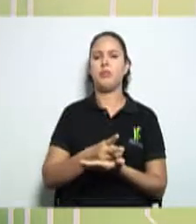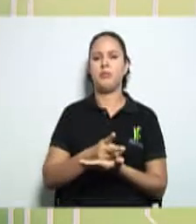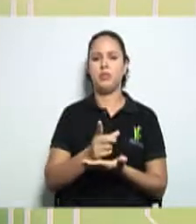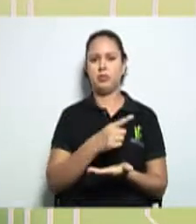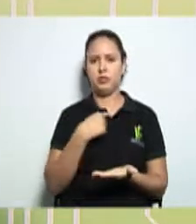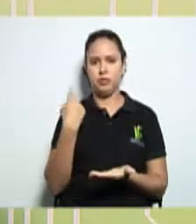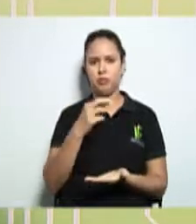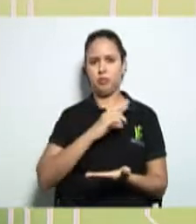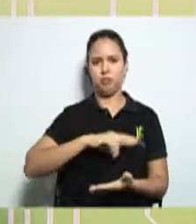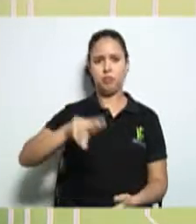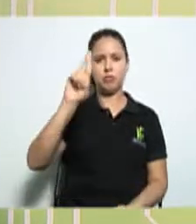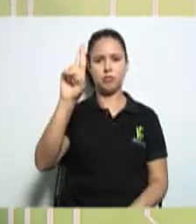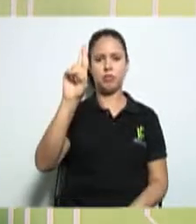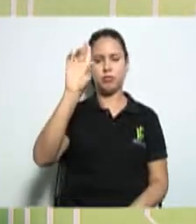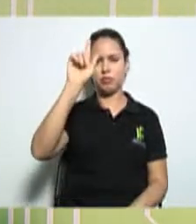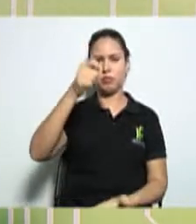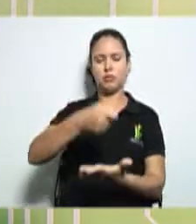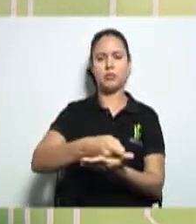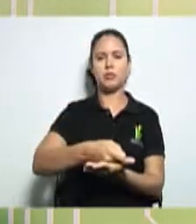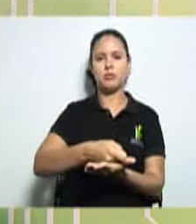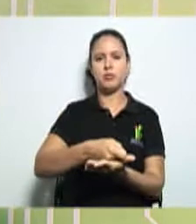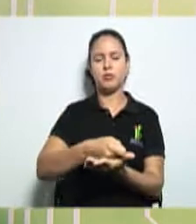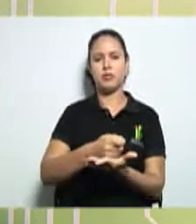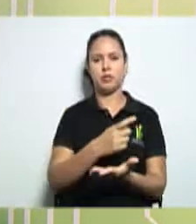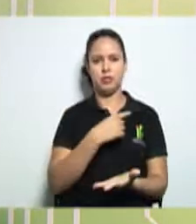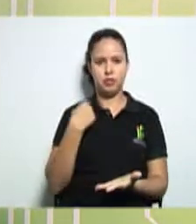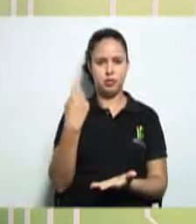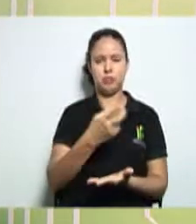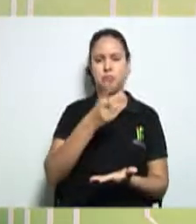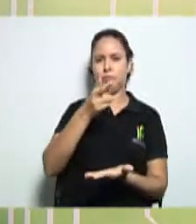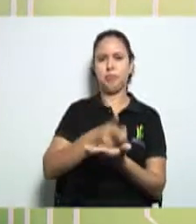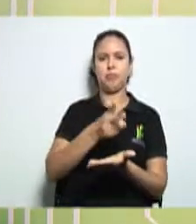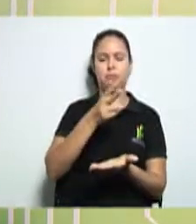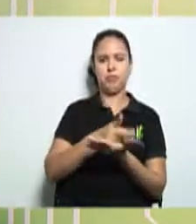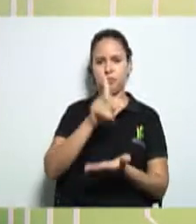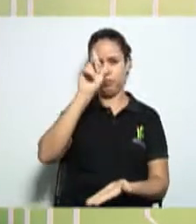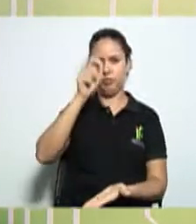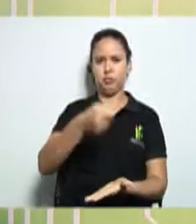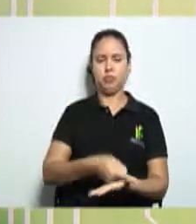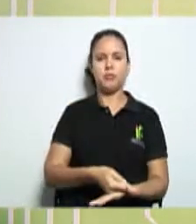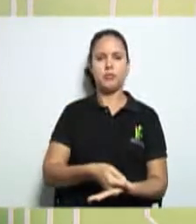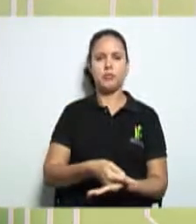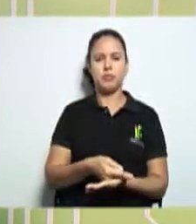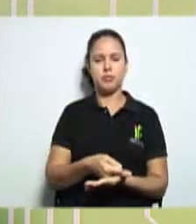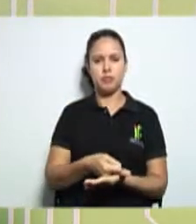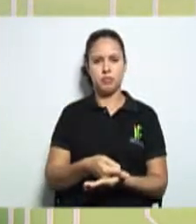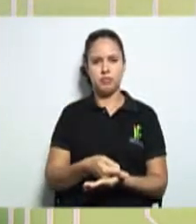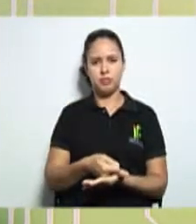de decisão. E nós tomamos decisão frequentemente, nós